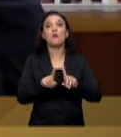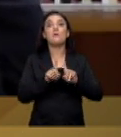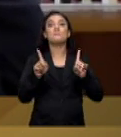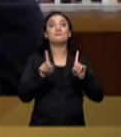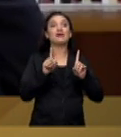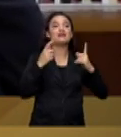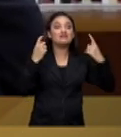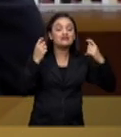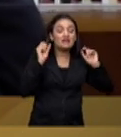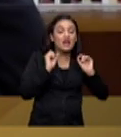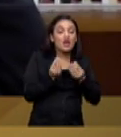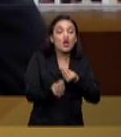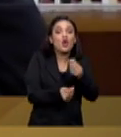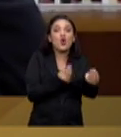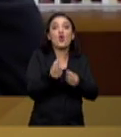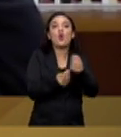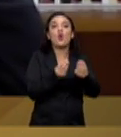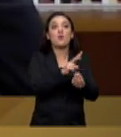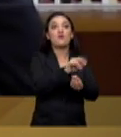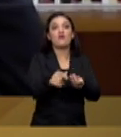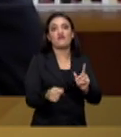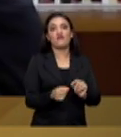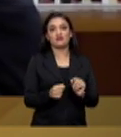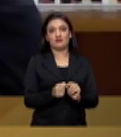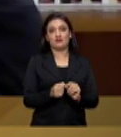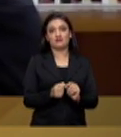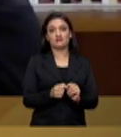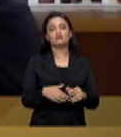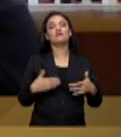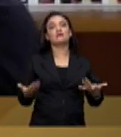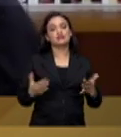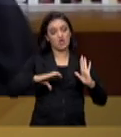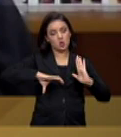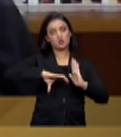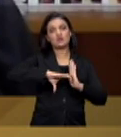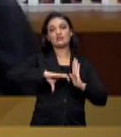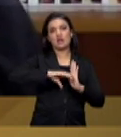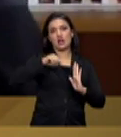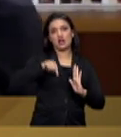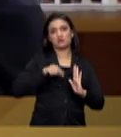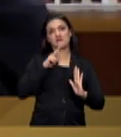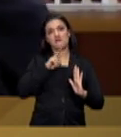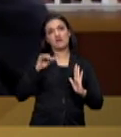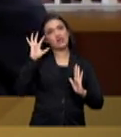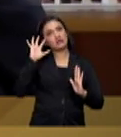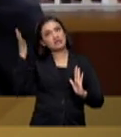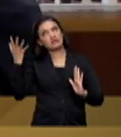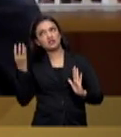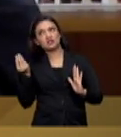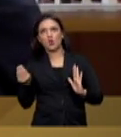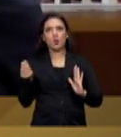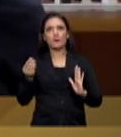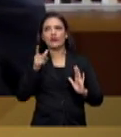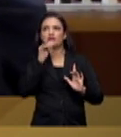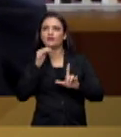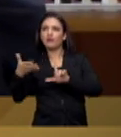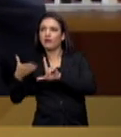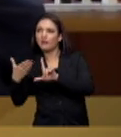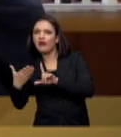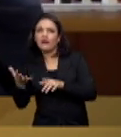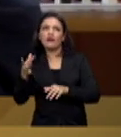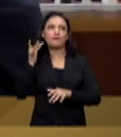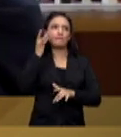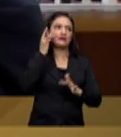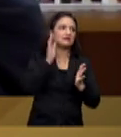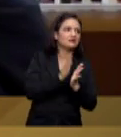como vai proceder. E, portanto, caberá ao Senado Federal decidir se por videoconferência, por modo